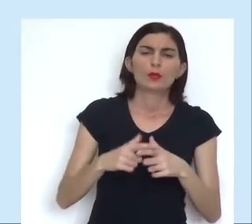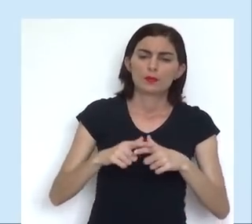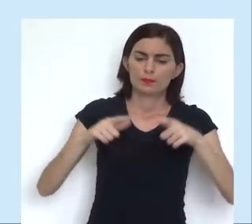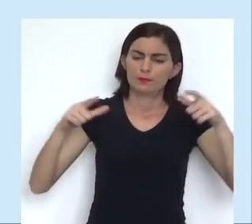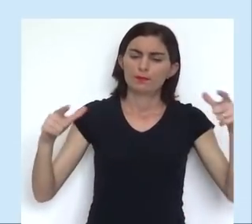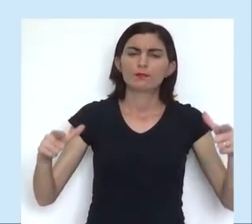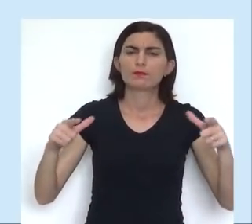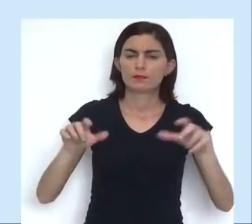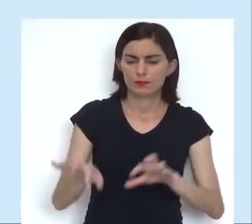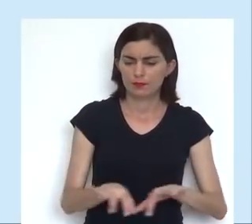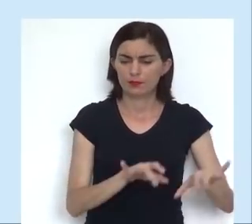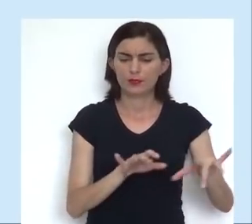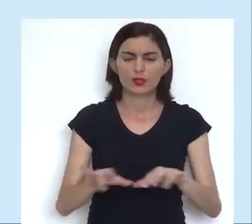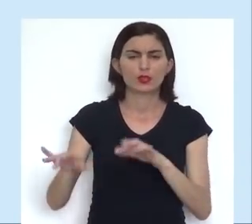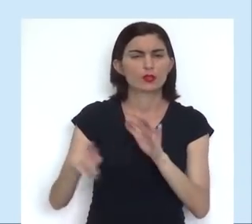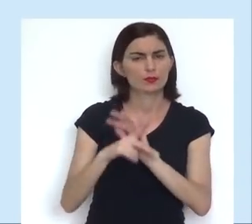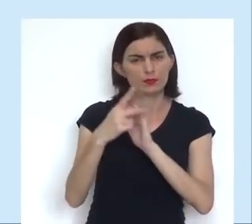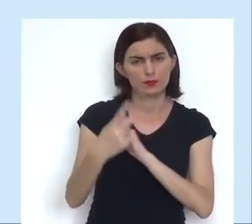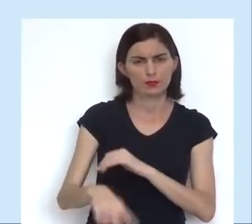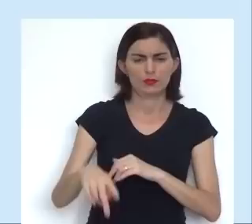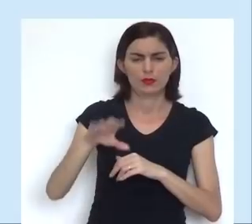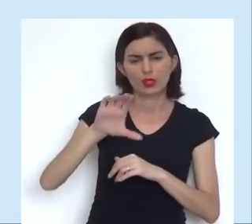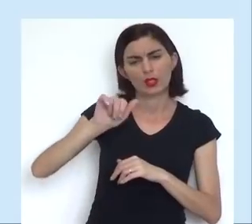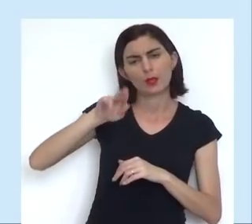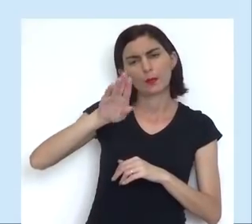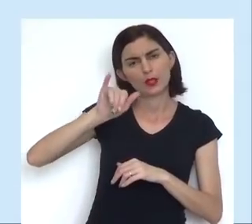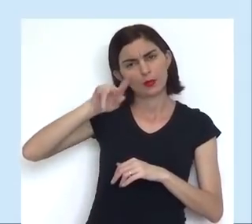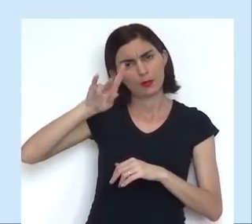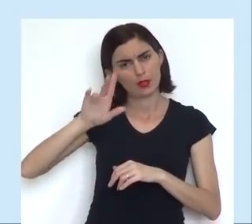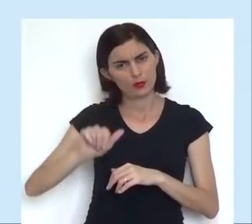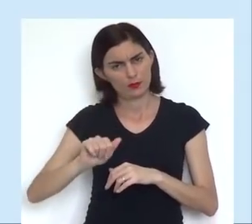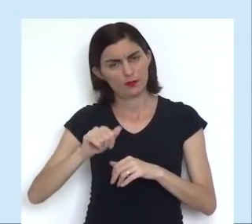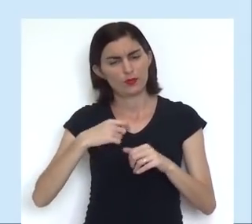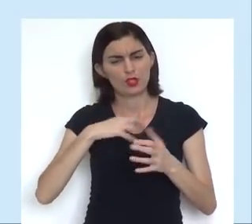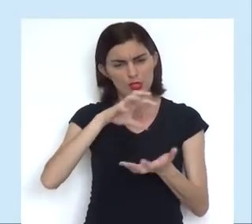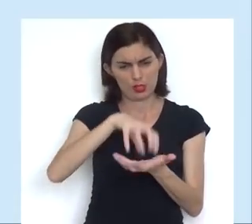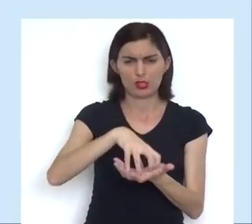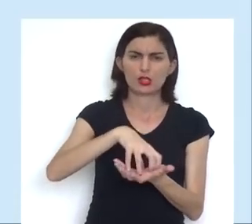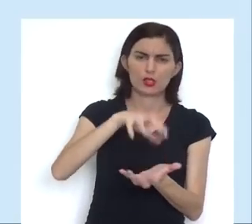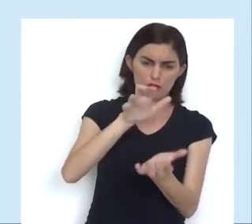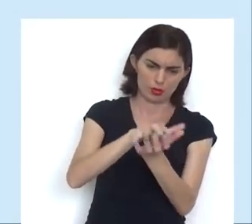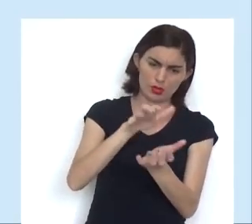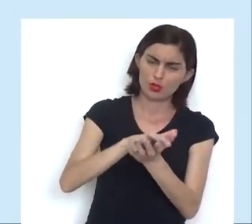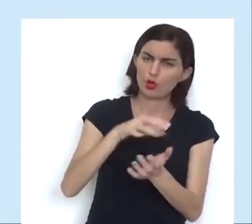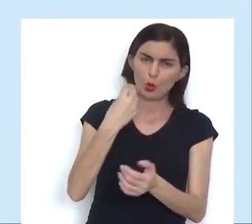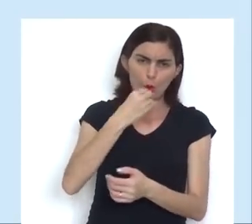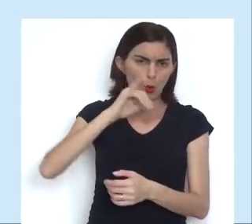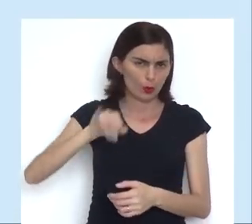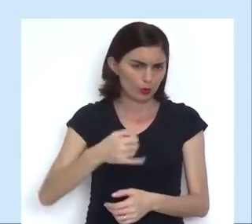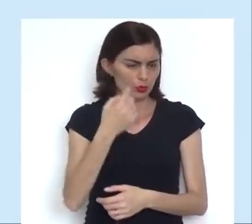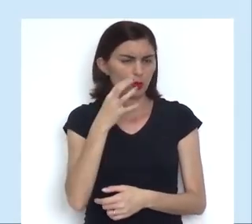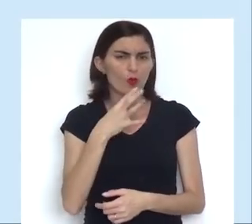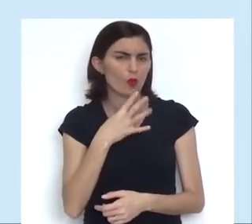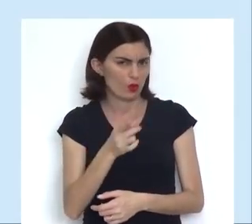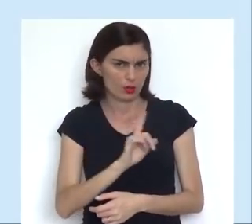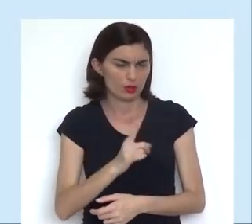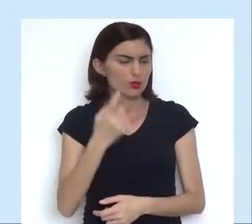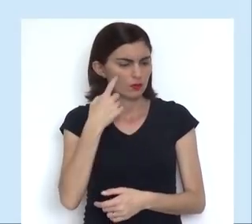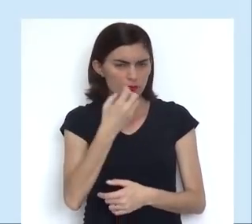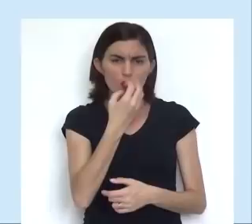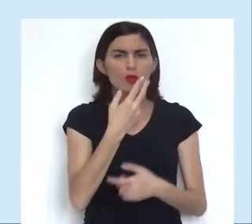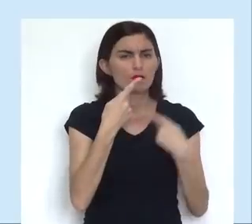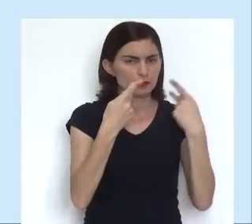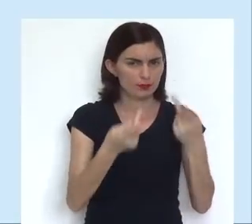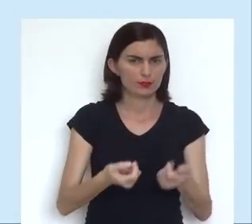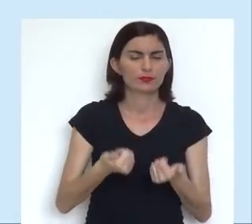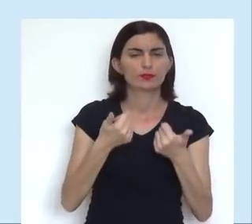de um grande pianista pernambucano, tá? O Capiba. Ok, gente? Fica lá no centro do Recife. Quem não teve a oportunidade de conhecer, acho uma